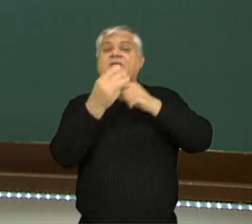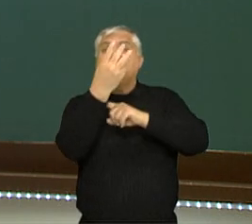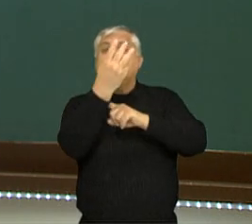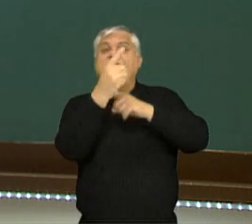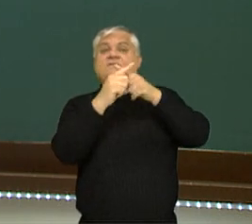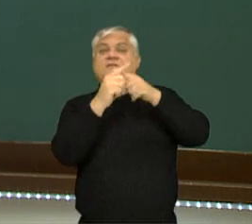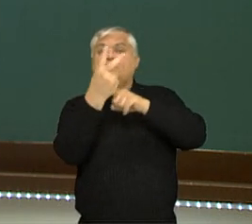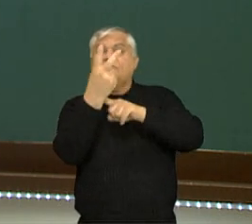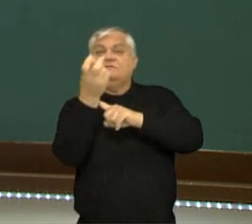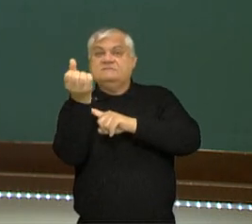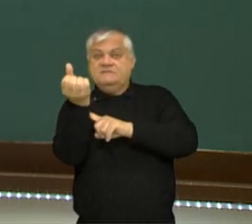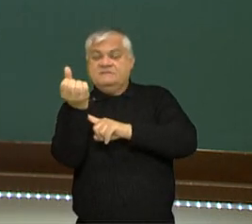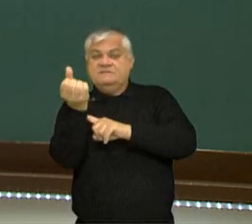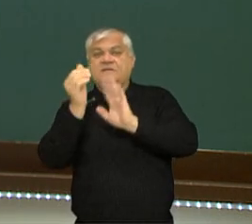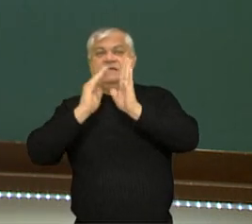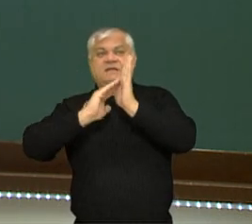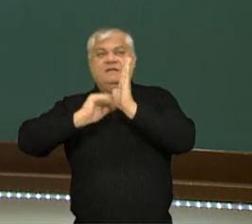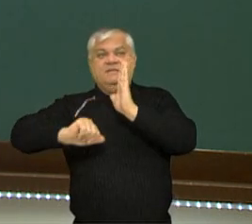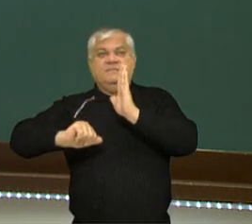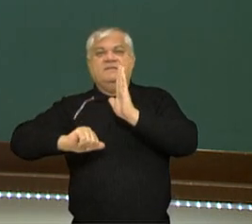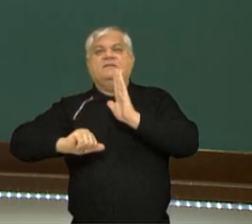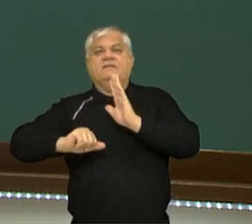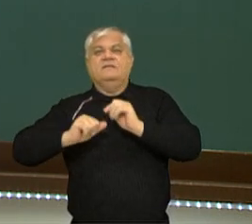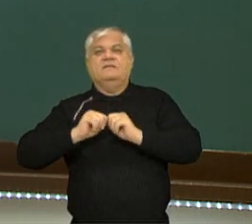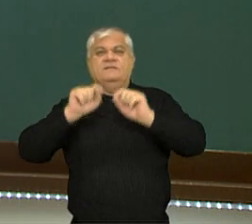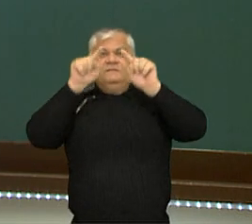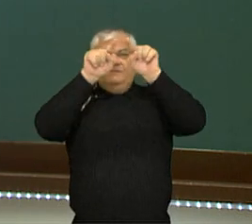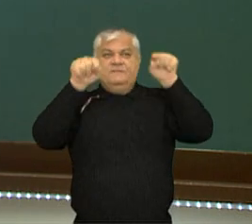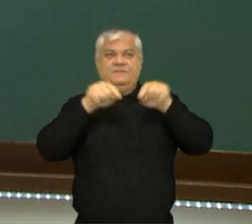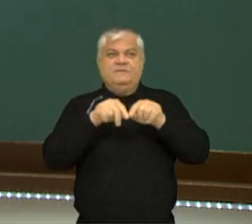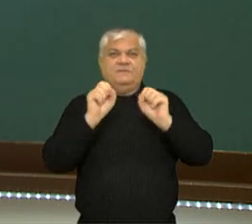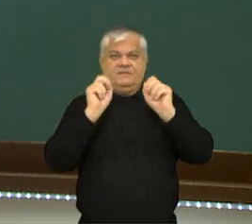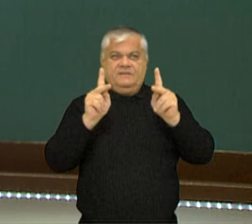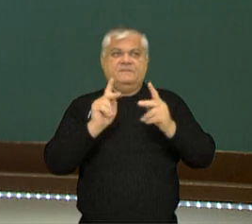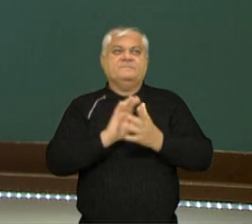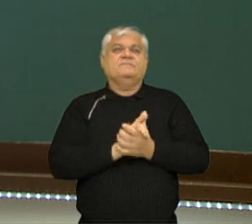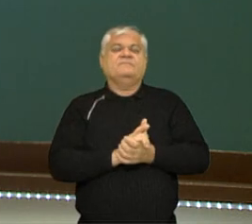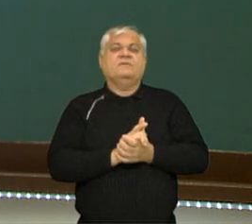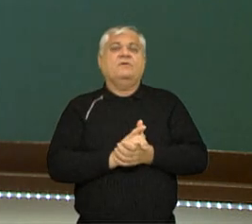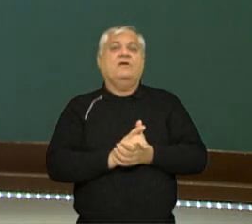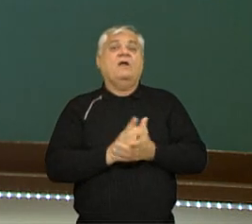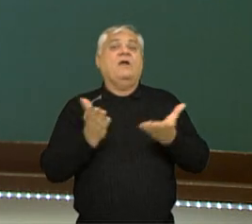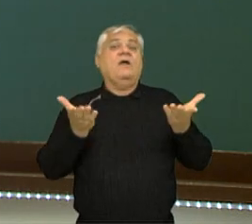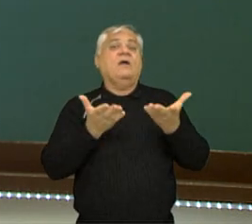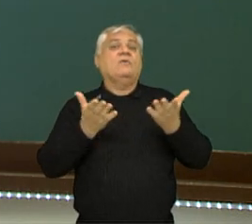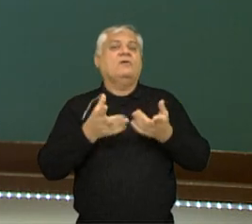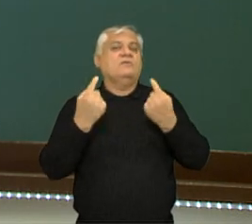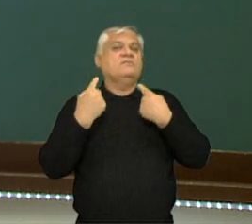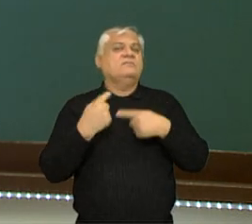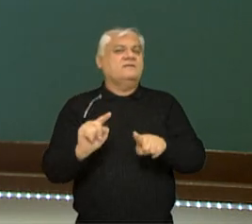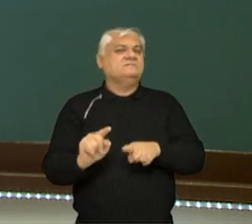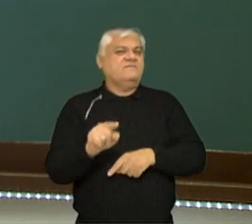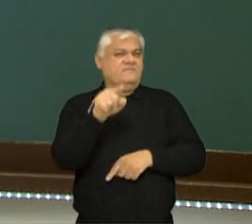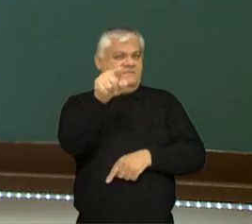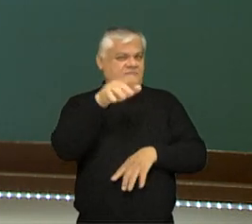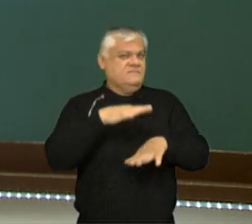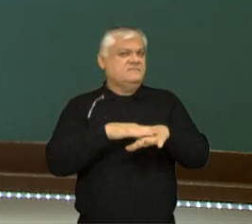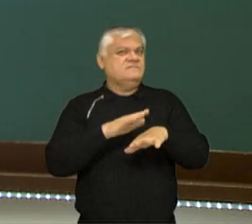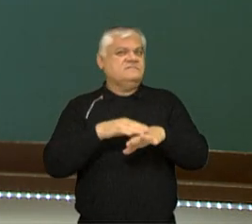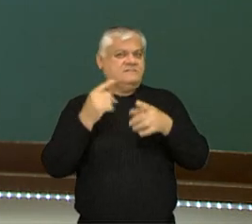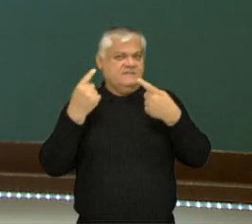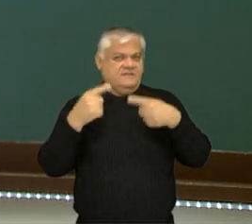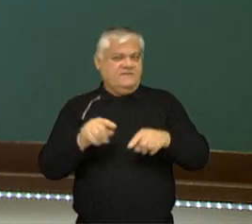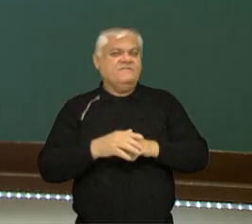e eliminando o colchetes, tudo bem? Então agora eu tenho um desafio para